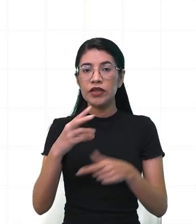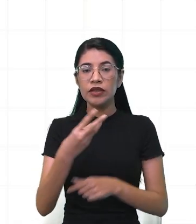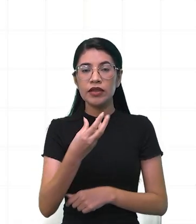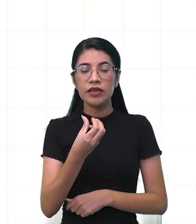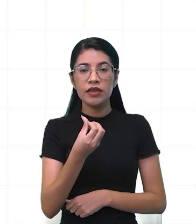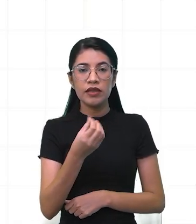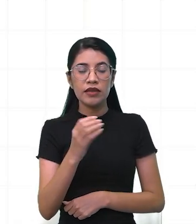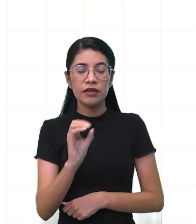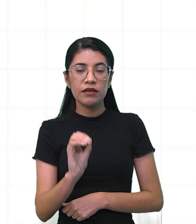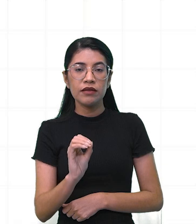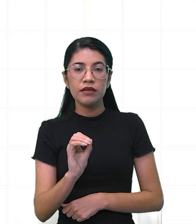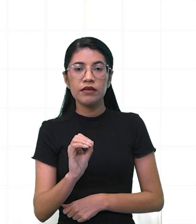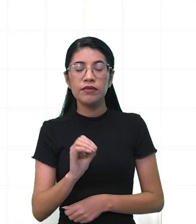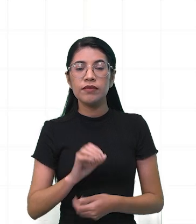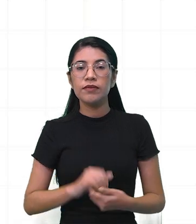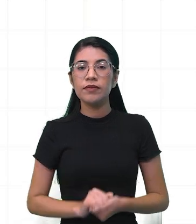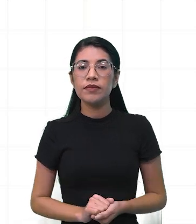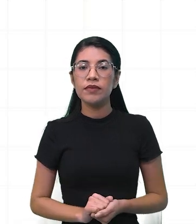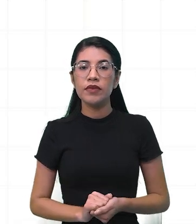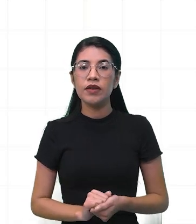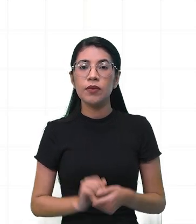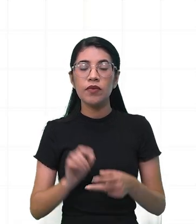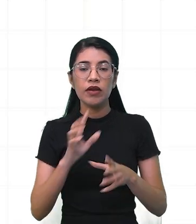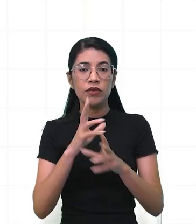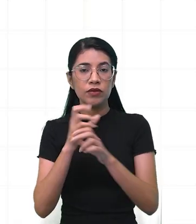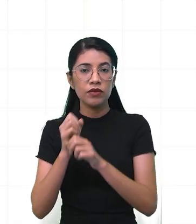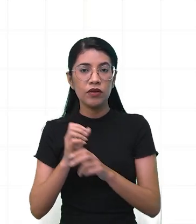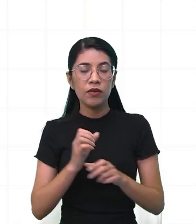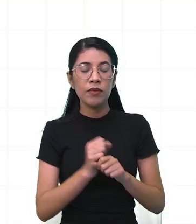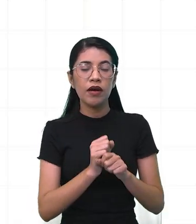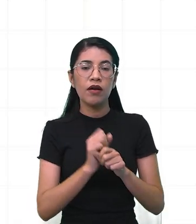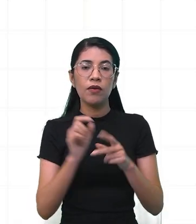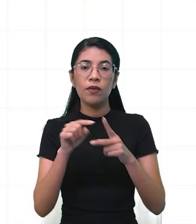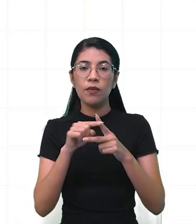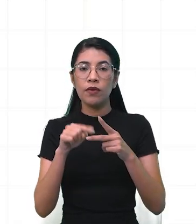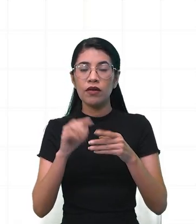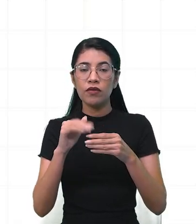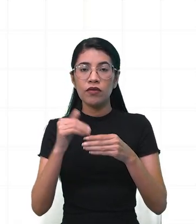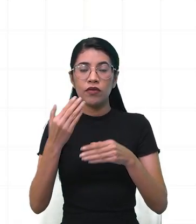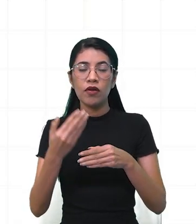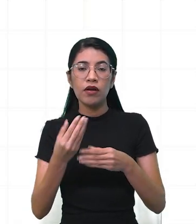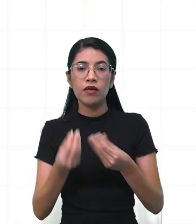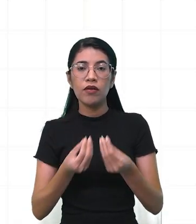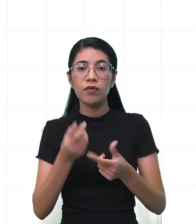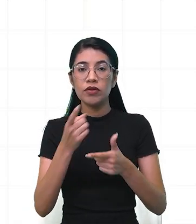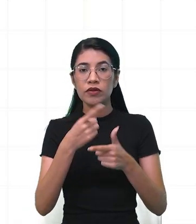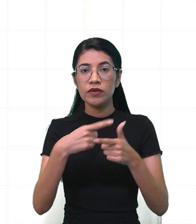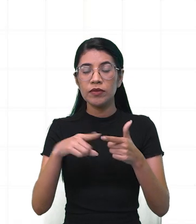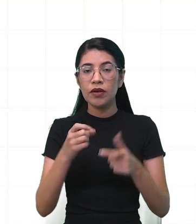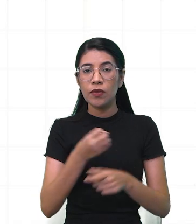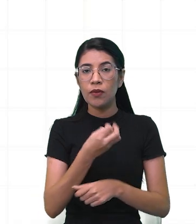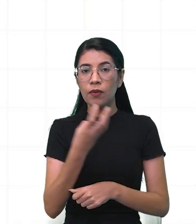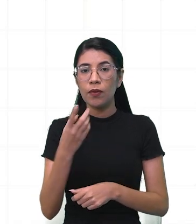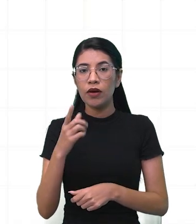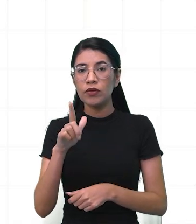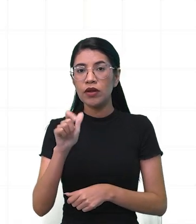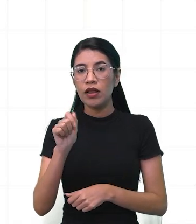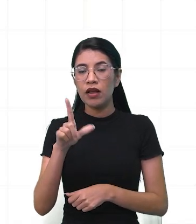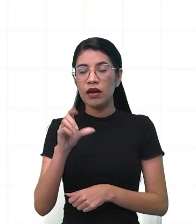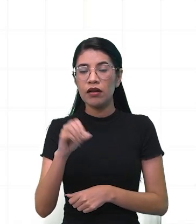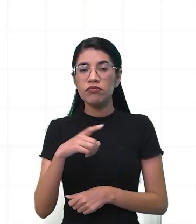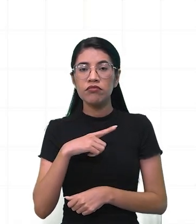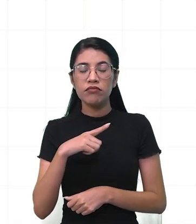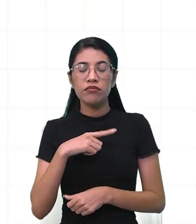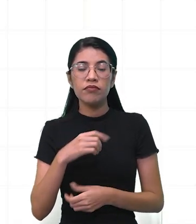360, ou seja, a soma dos ângulos externos, né, pela quantidade de lados. Muito bem,